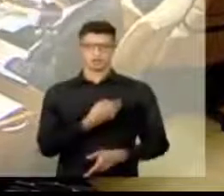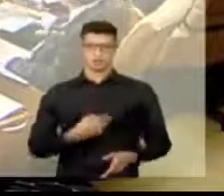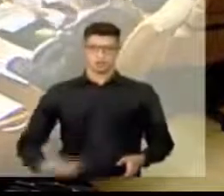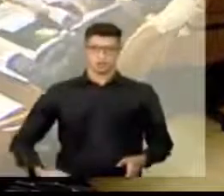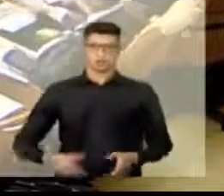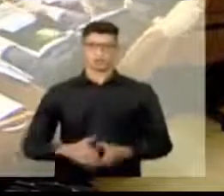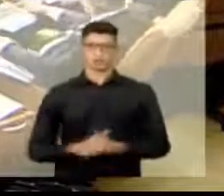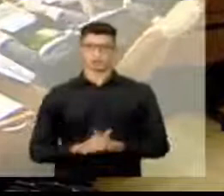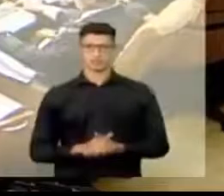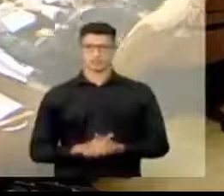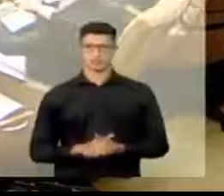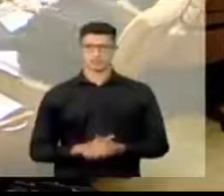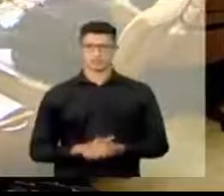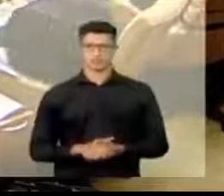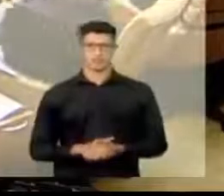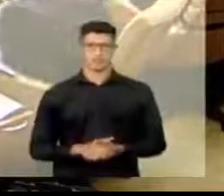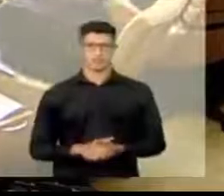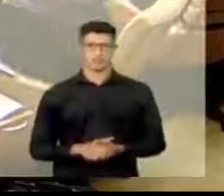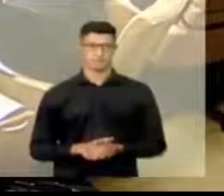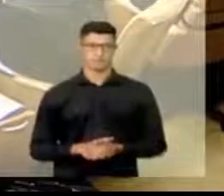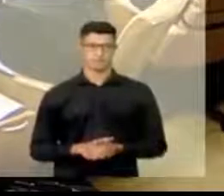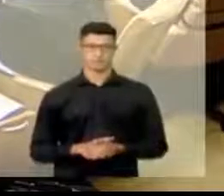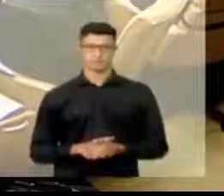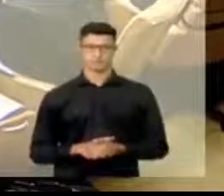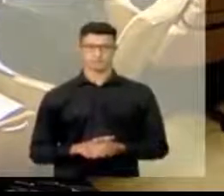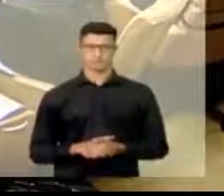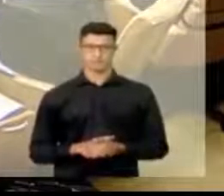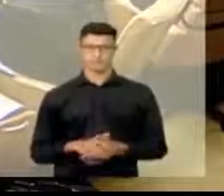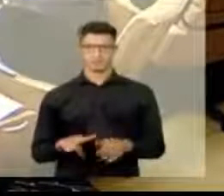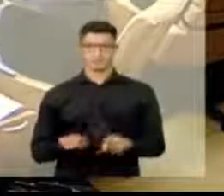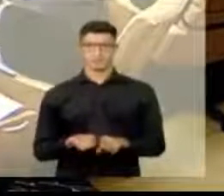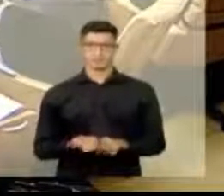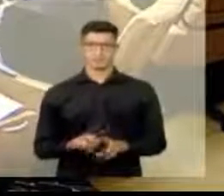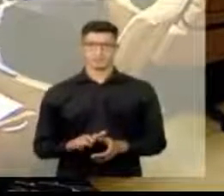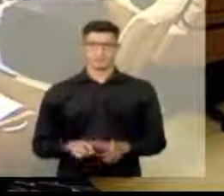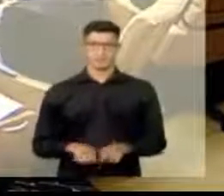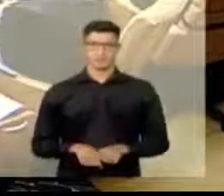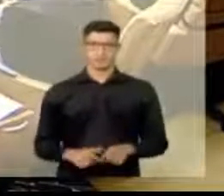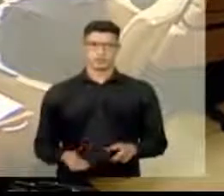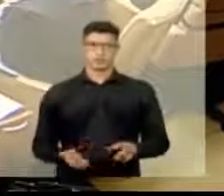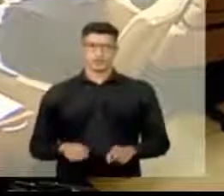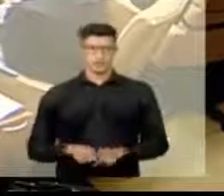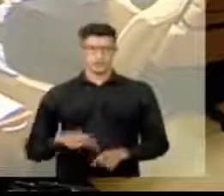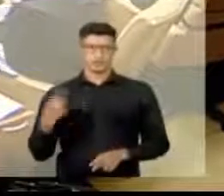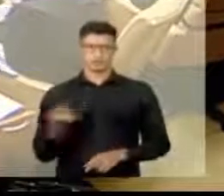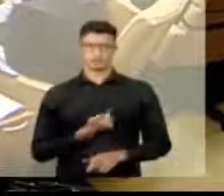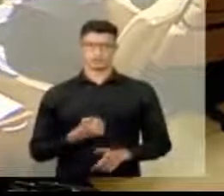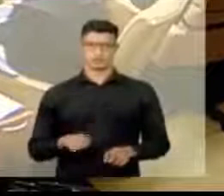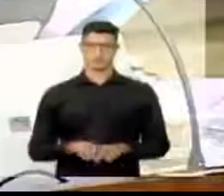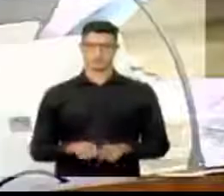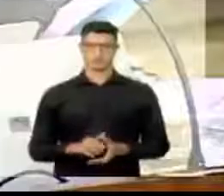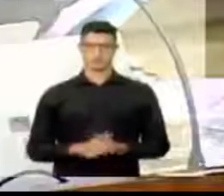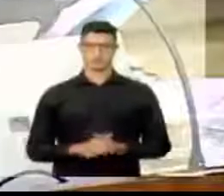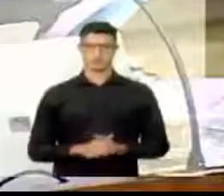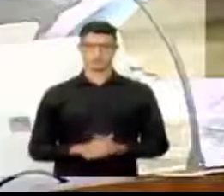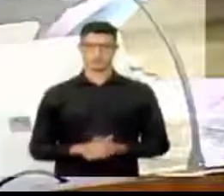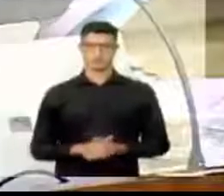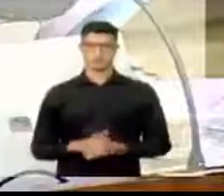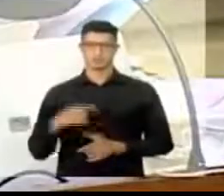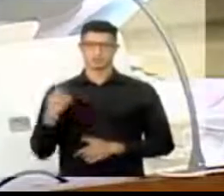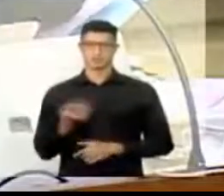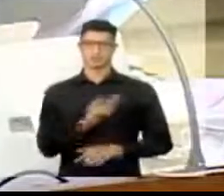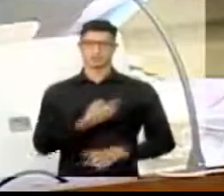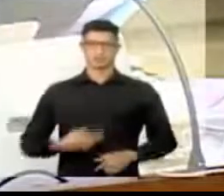E se dizia que o Mensalão era um caso fora da curva. Zé Dirceu permaneceu preso sob minha jurisdição, inclusive revoguei a